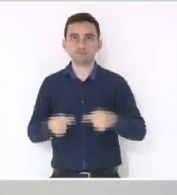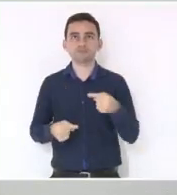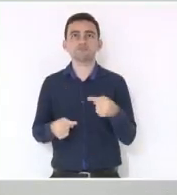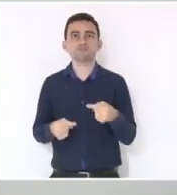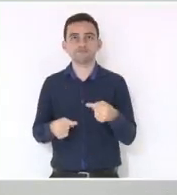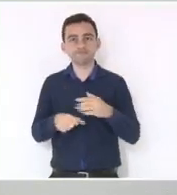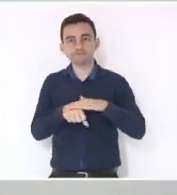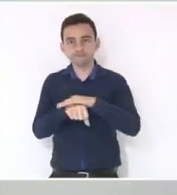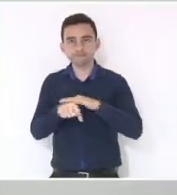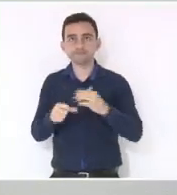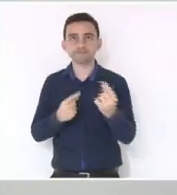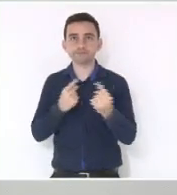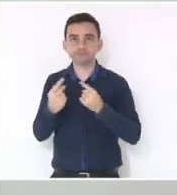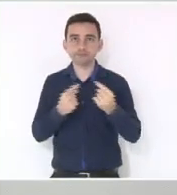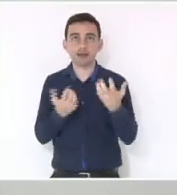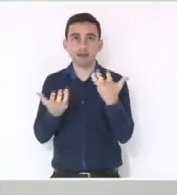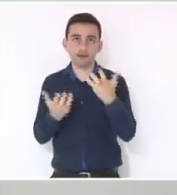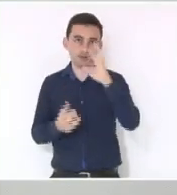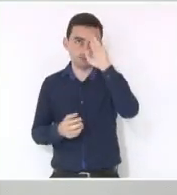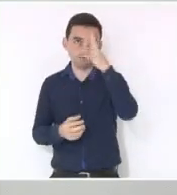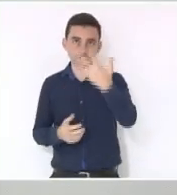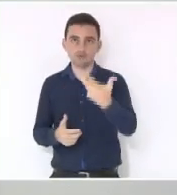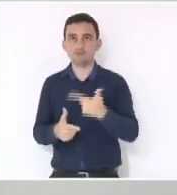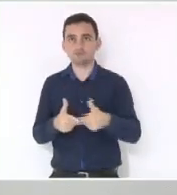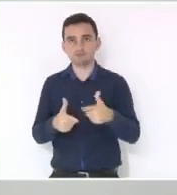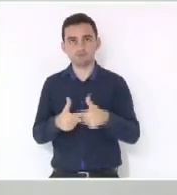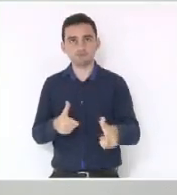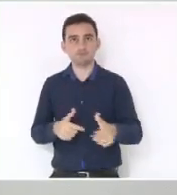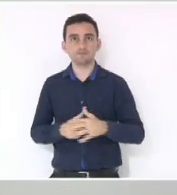de buscar as soluções.